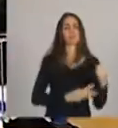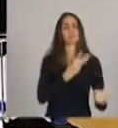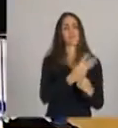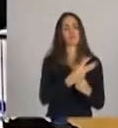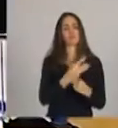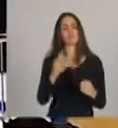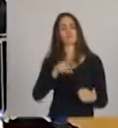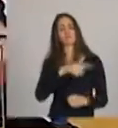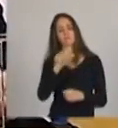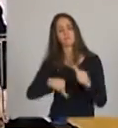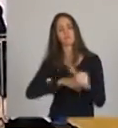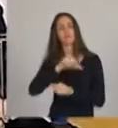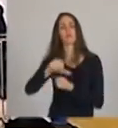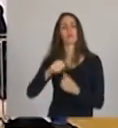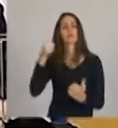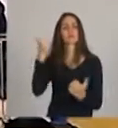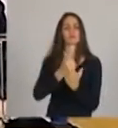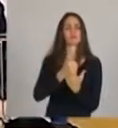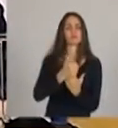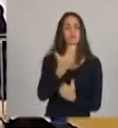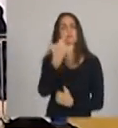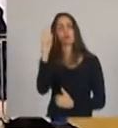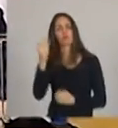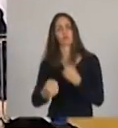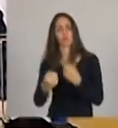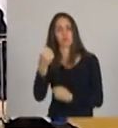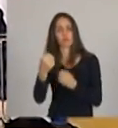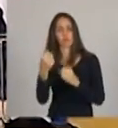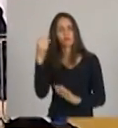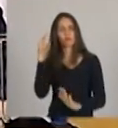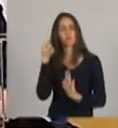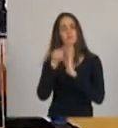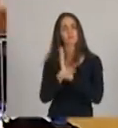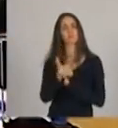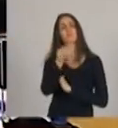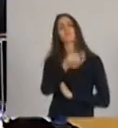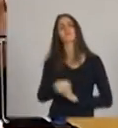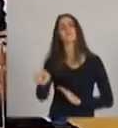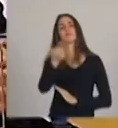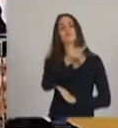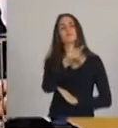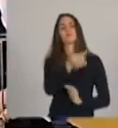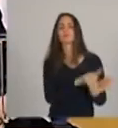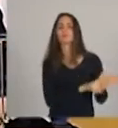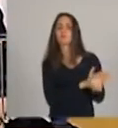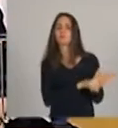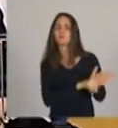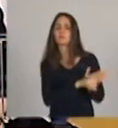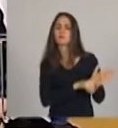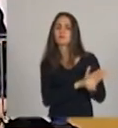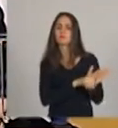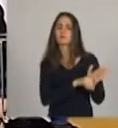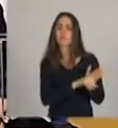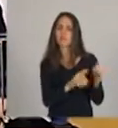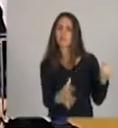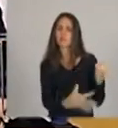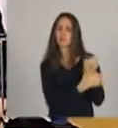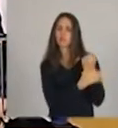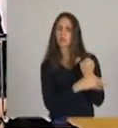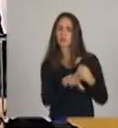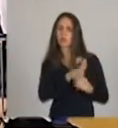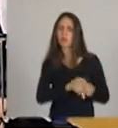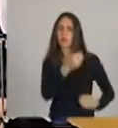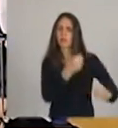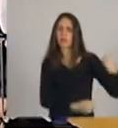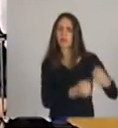aqui para você que está em casa também. Houve um estudo que de ampla margem de segurança para o uso dessas